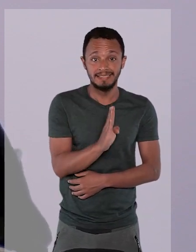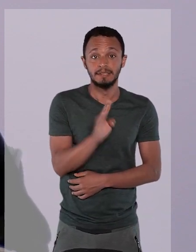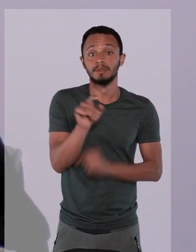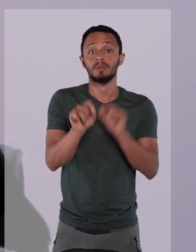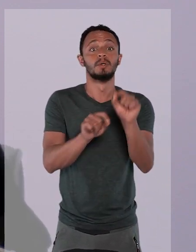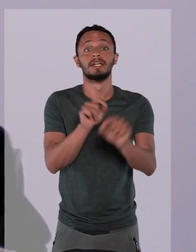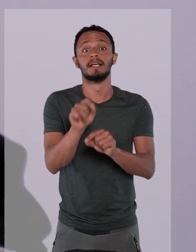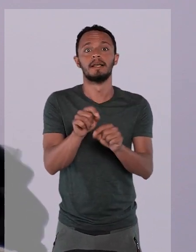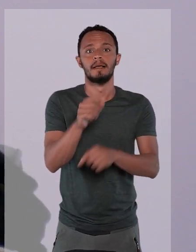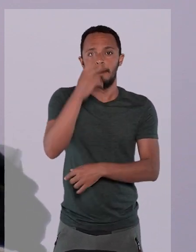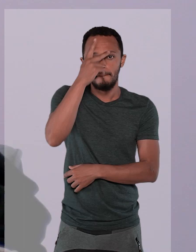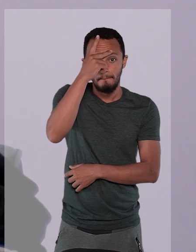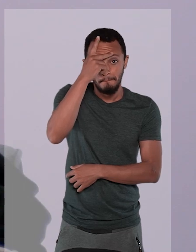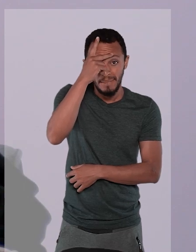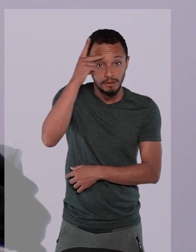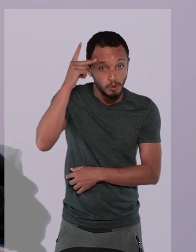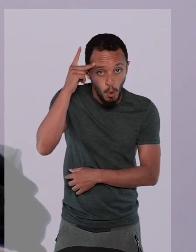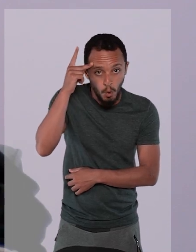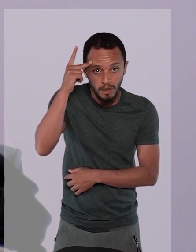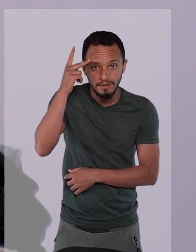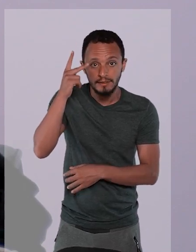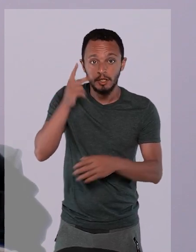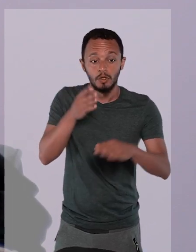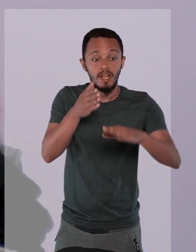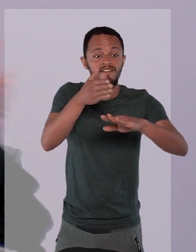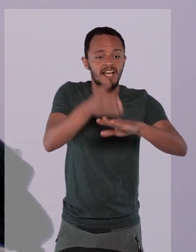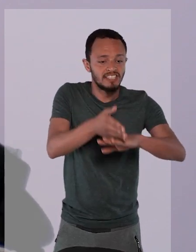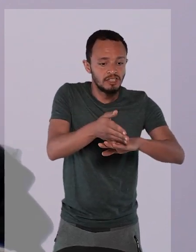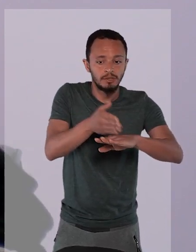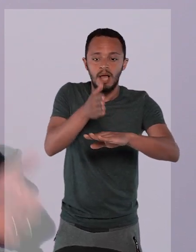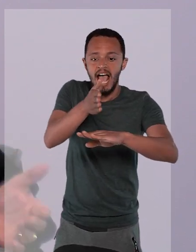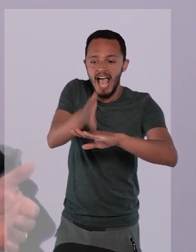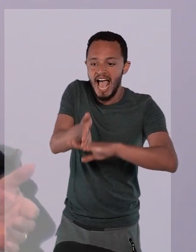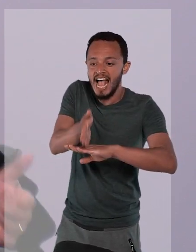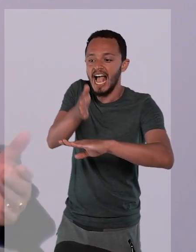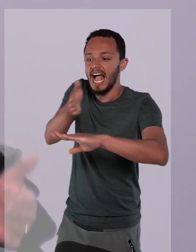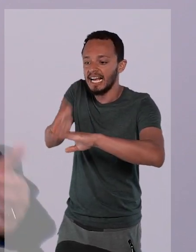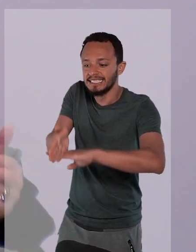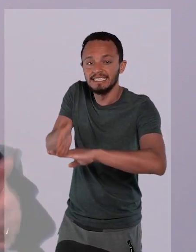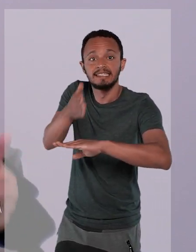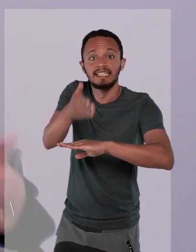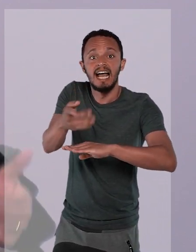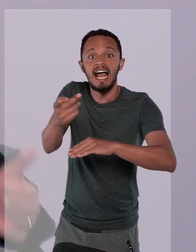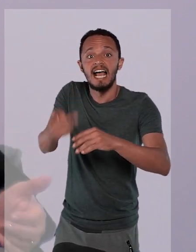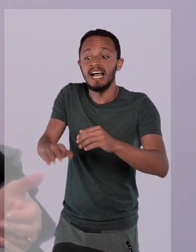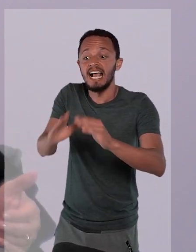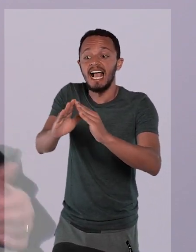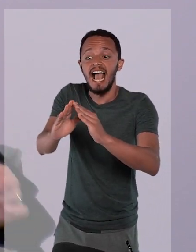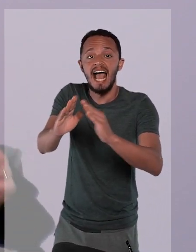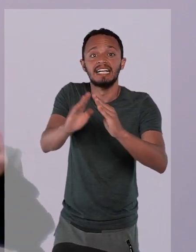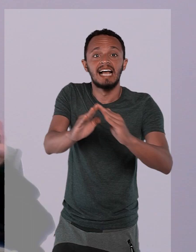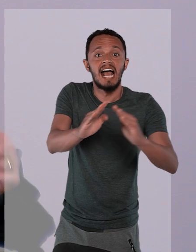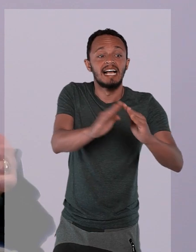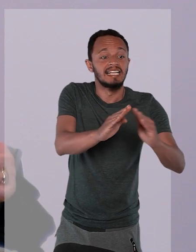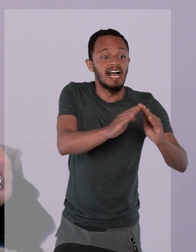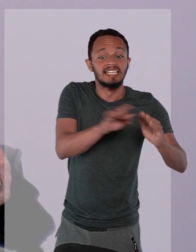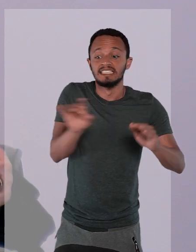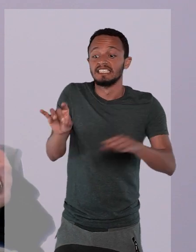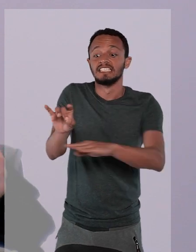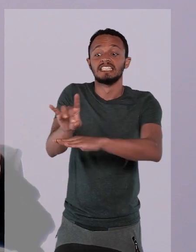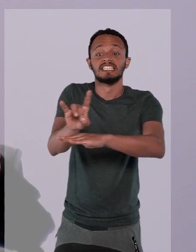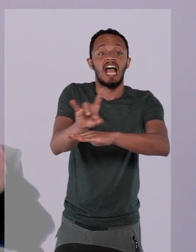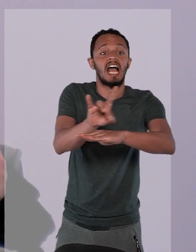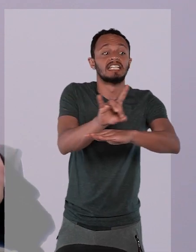Nós invadimos a casa das pessoas, Carlos, diariamente. Muitos de nós estivemos muito presentes. Esse é o